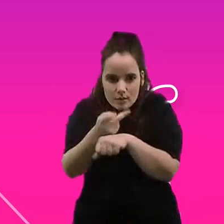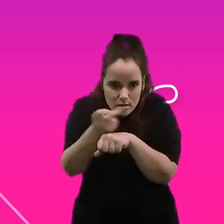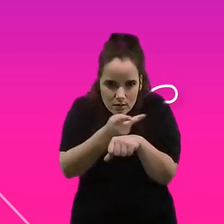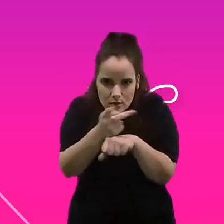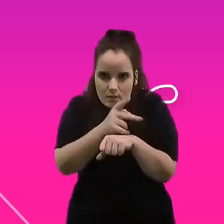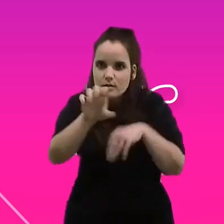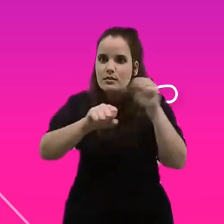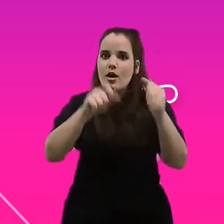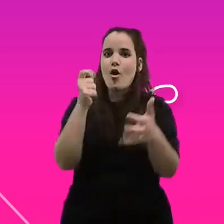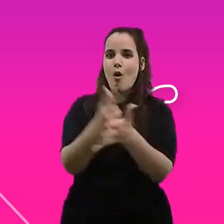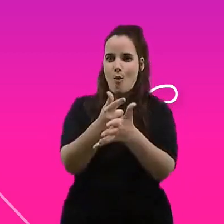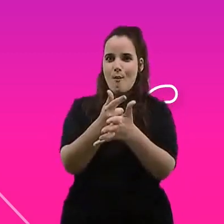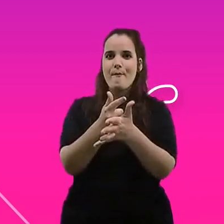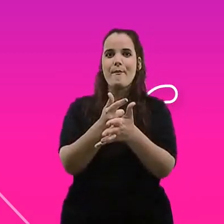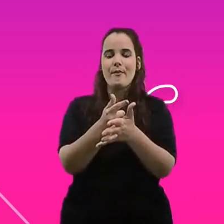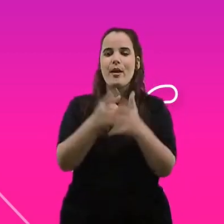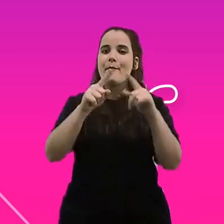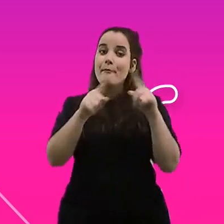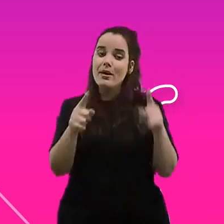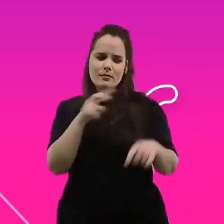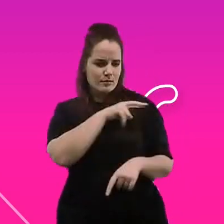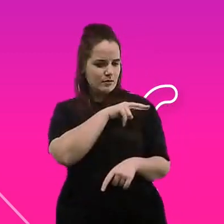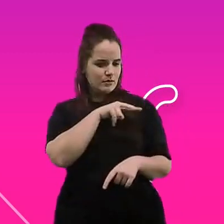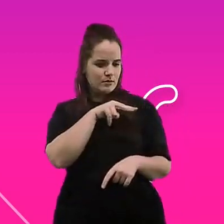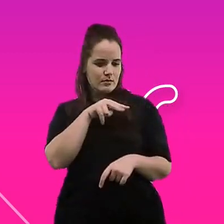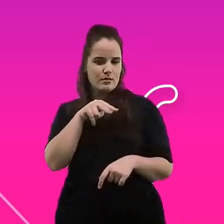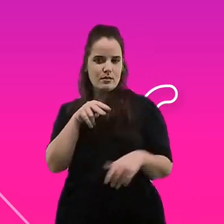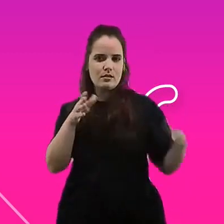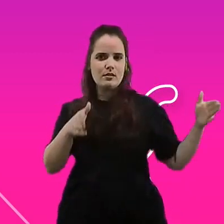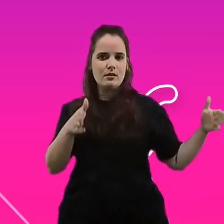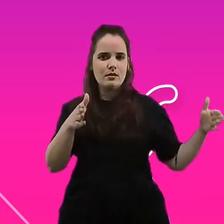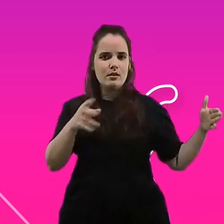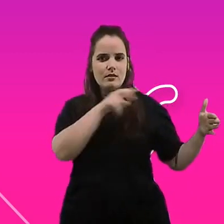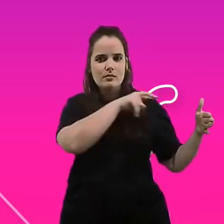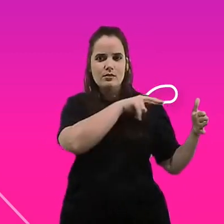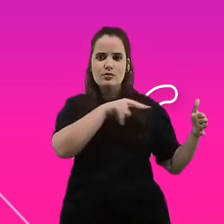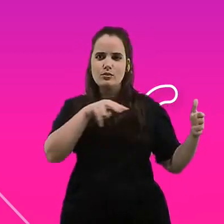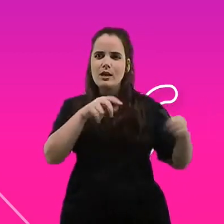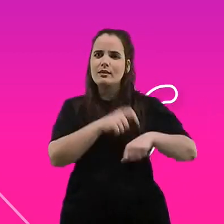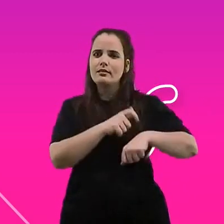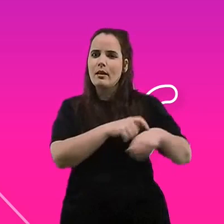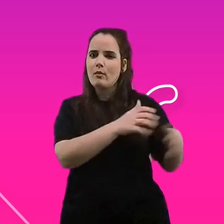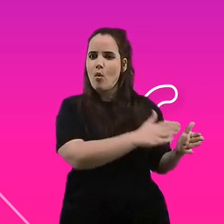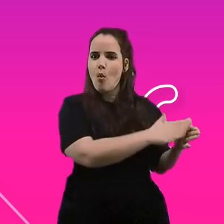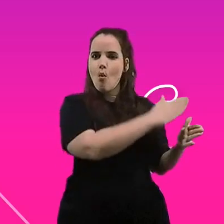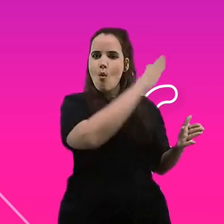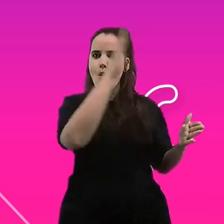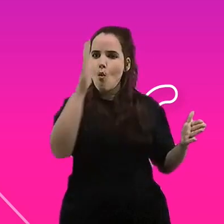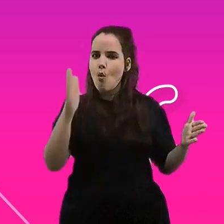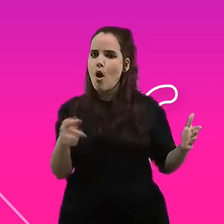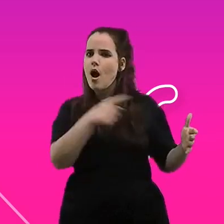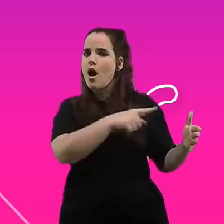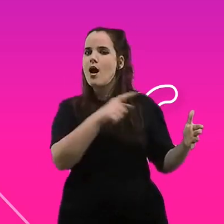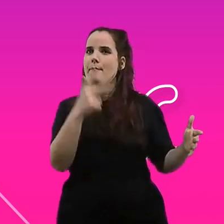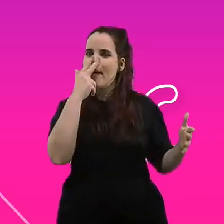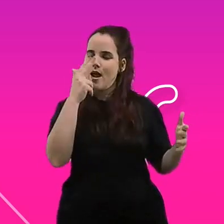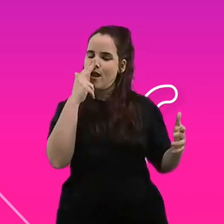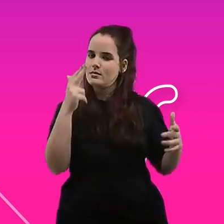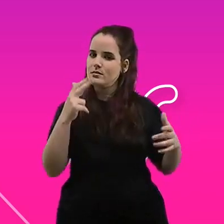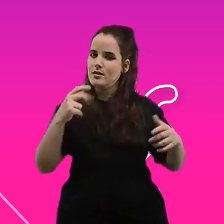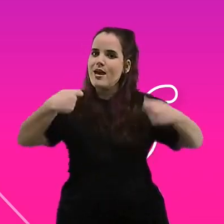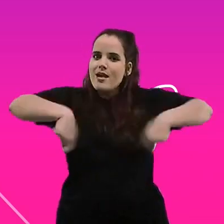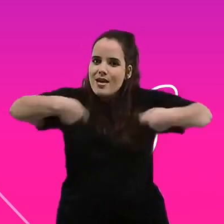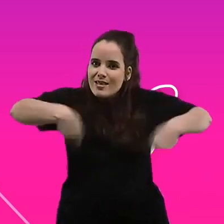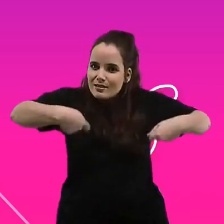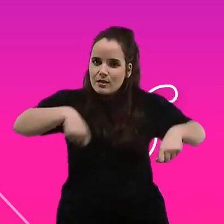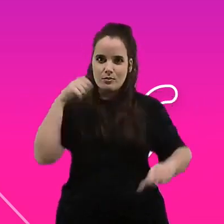era justamente uma interpretação, qual que era o momento deles, né, e o que, que eles tinham de necessidade. No paralelo, a gente,